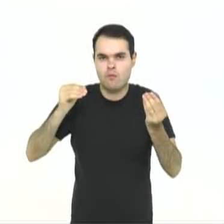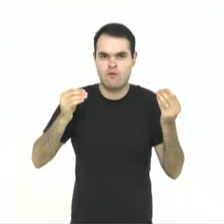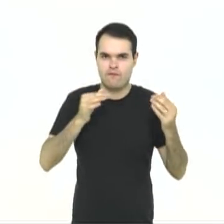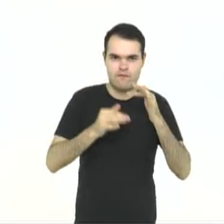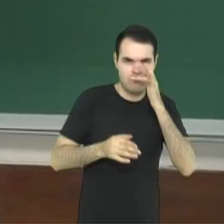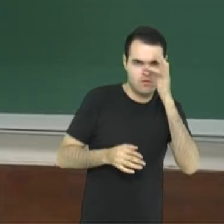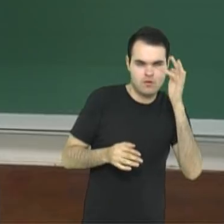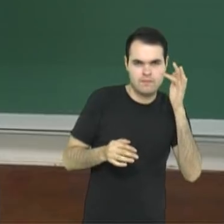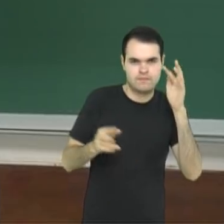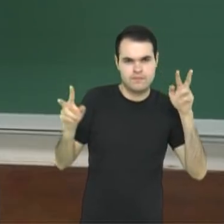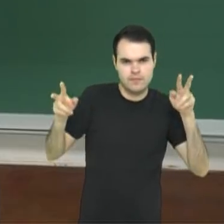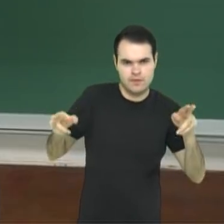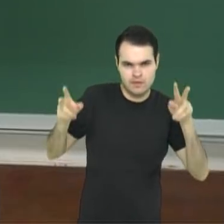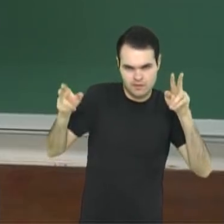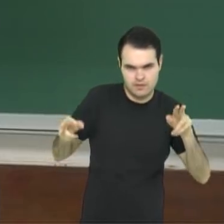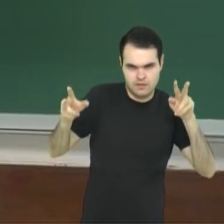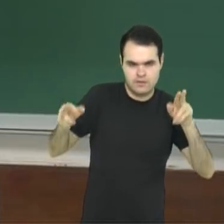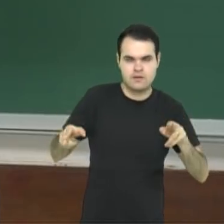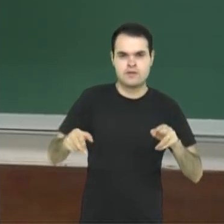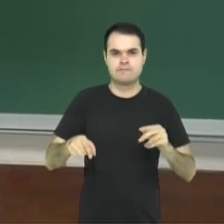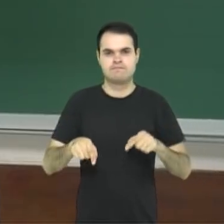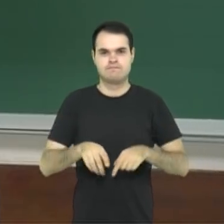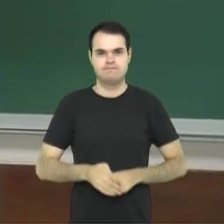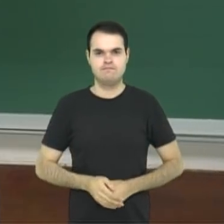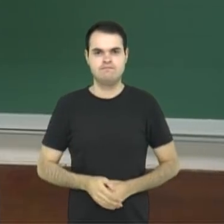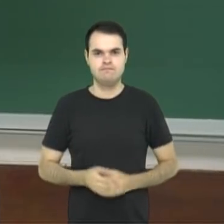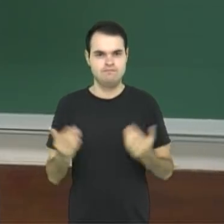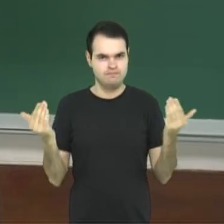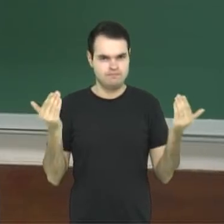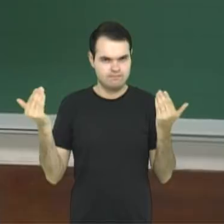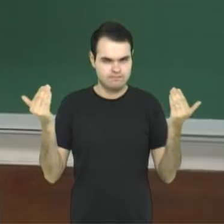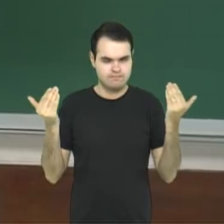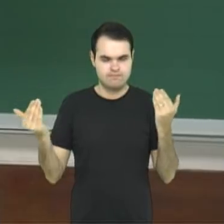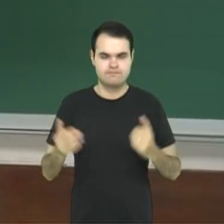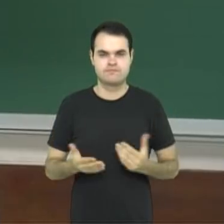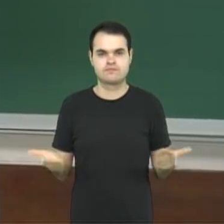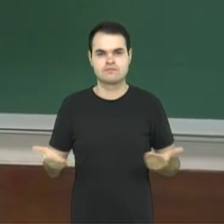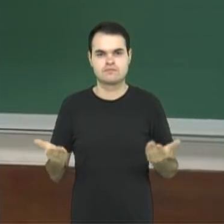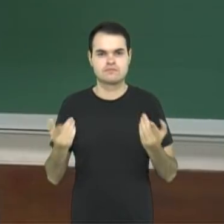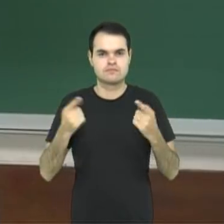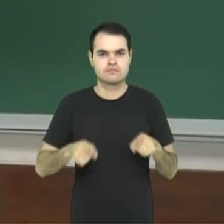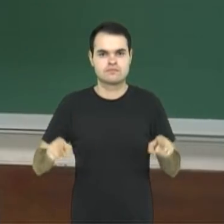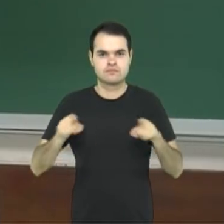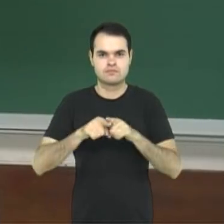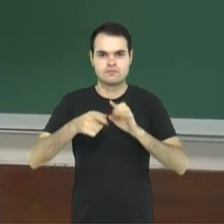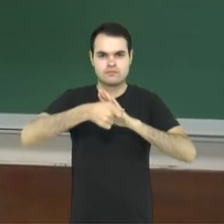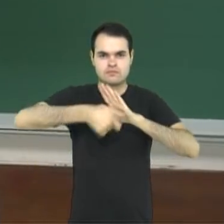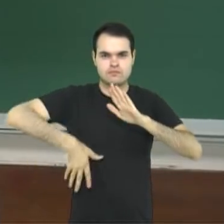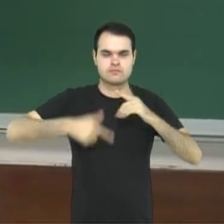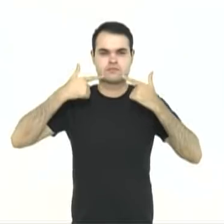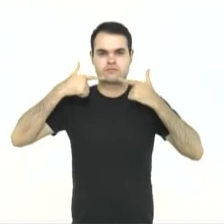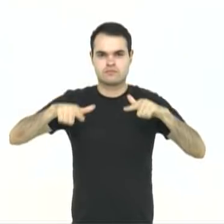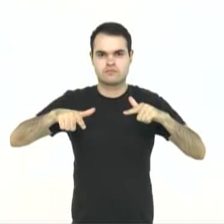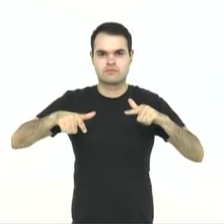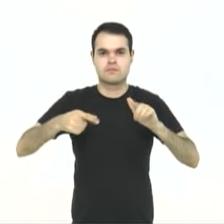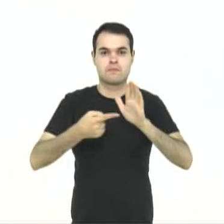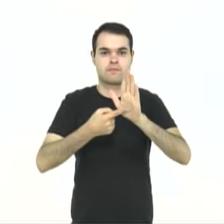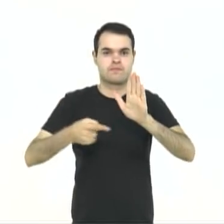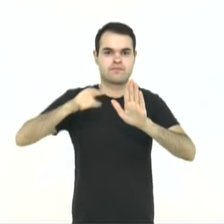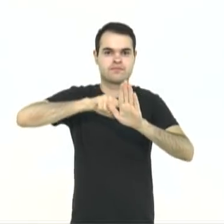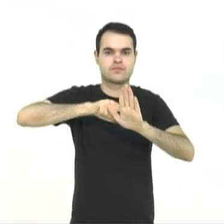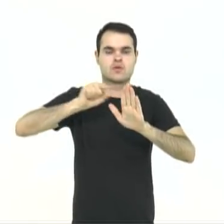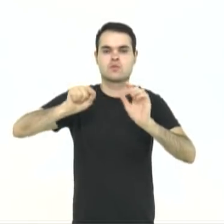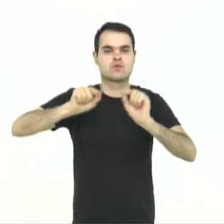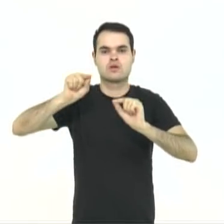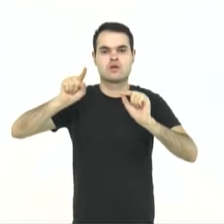trouxe aqui o elemento como, estabelecendo a comparação. E agora vamos retornar às figuras de linguagem. Então, metáfora é